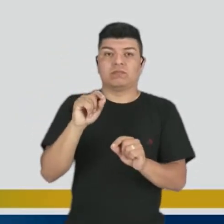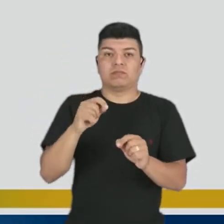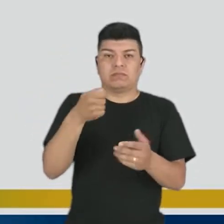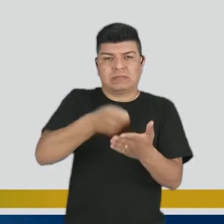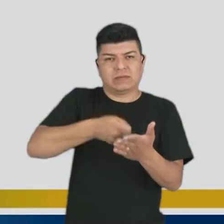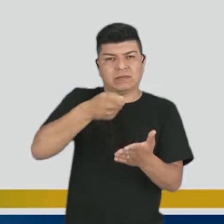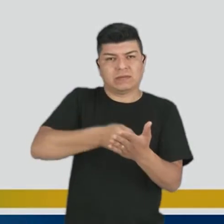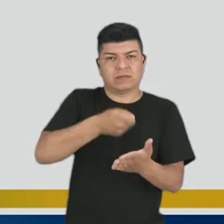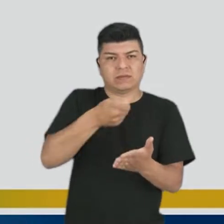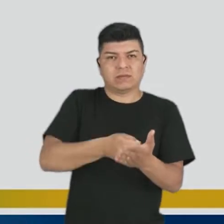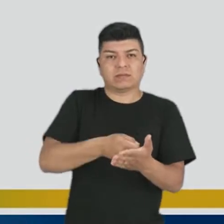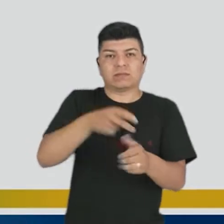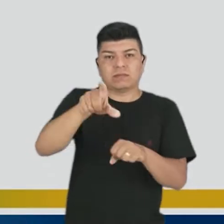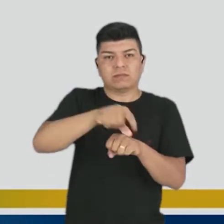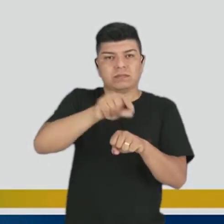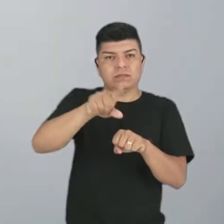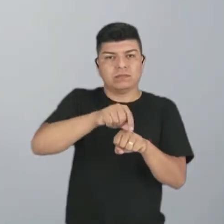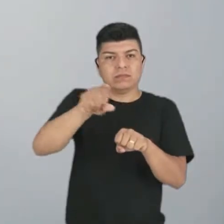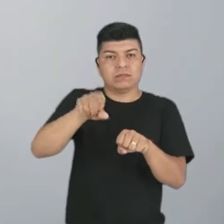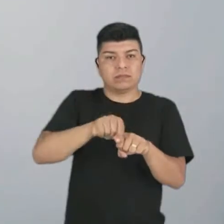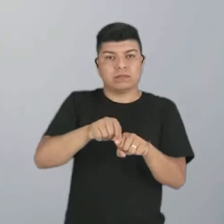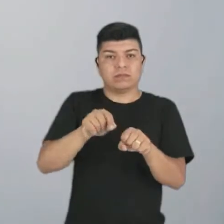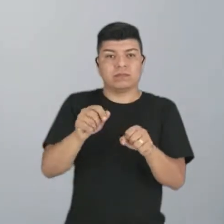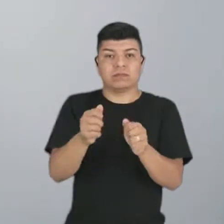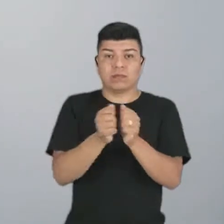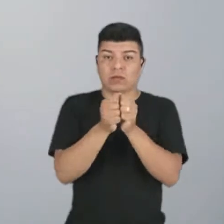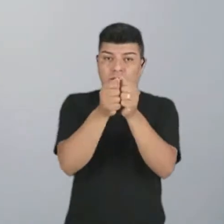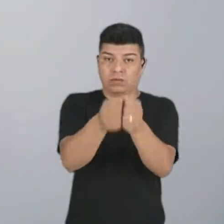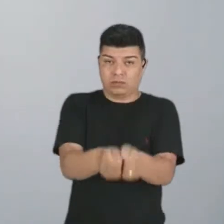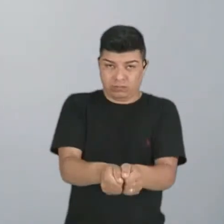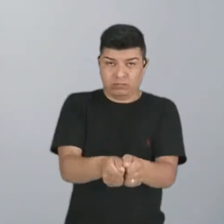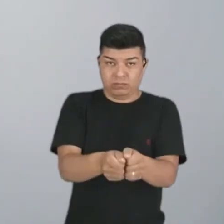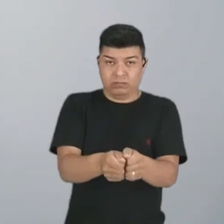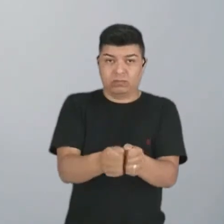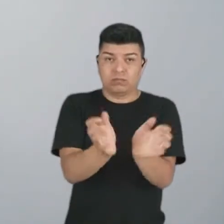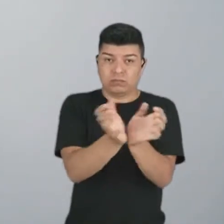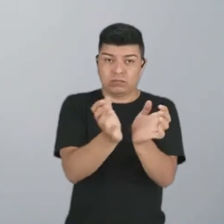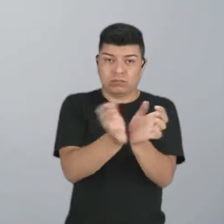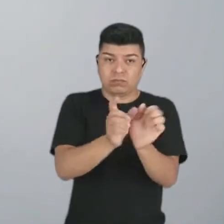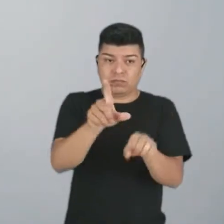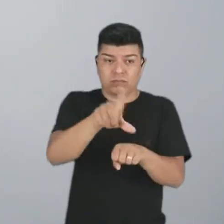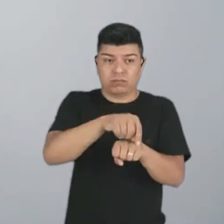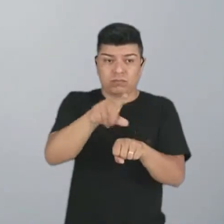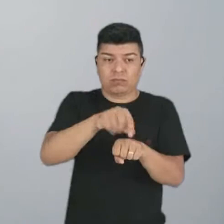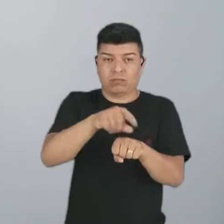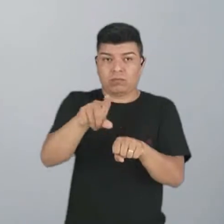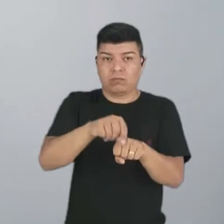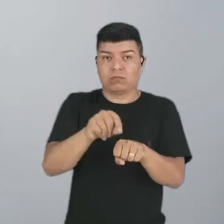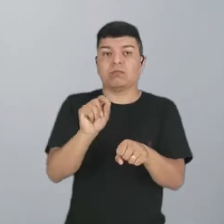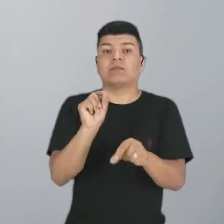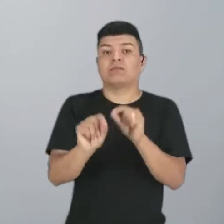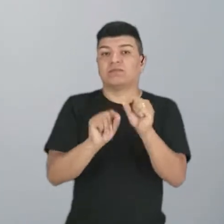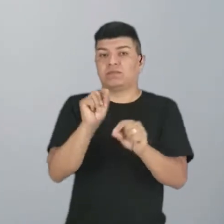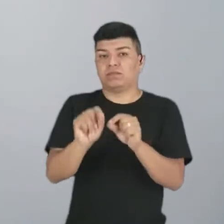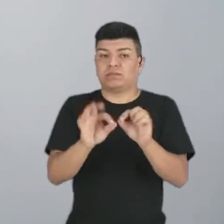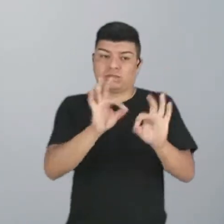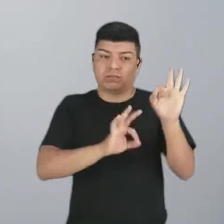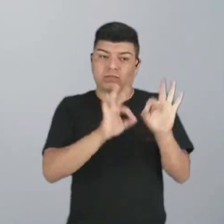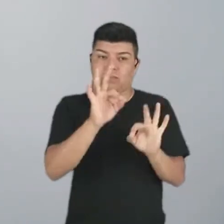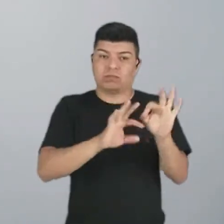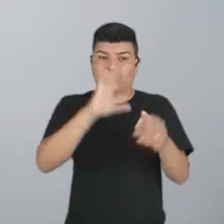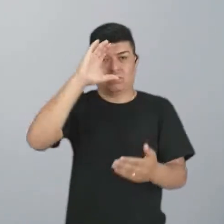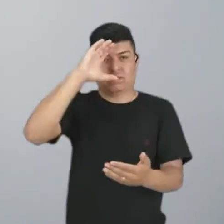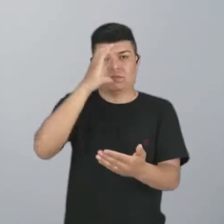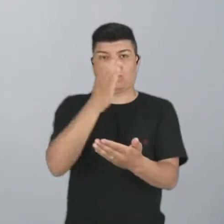com base nesses argumentos. Então eu reúno um conjunto de argumentos para formatar a minha